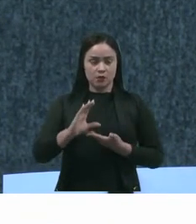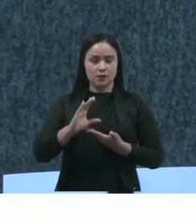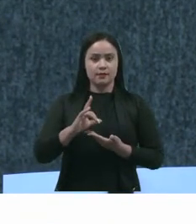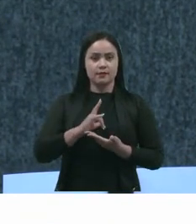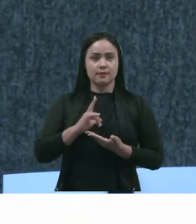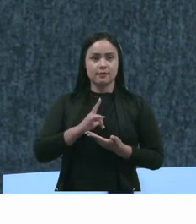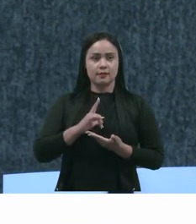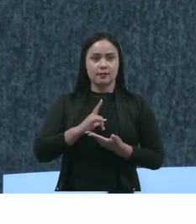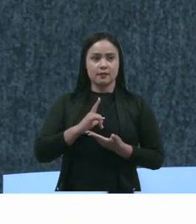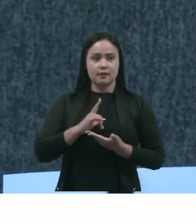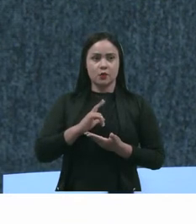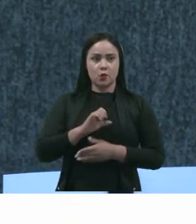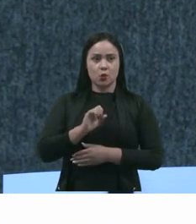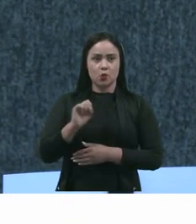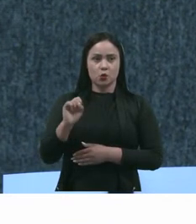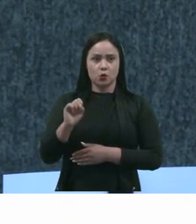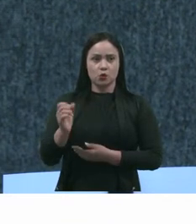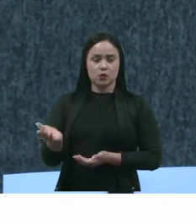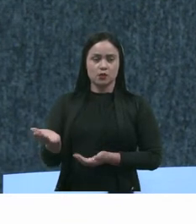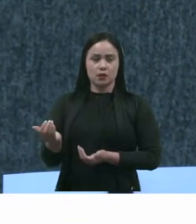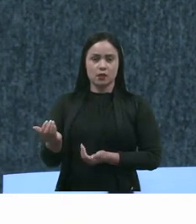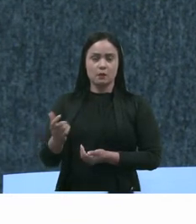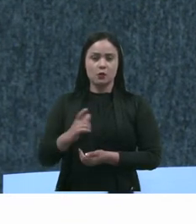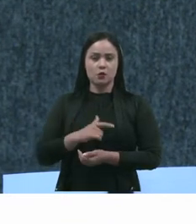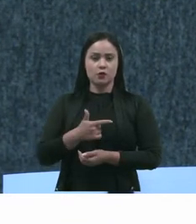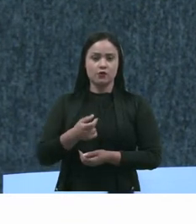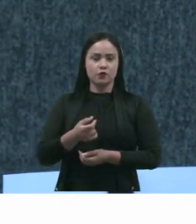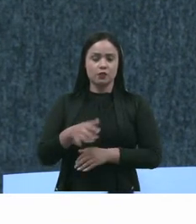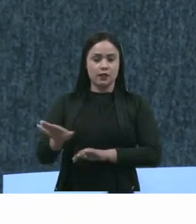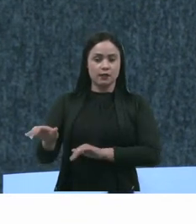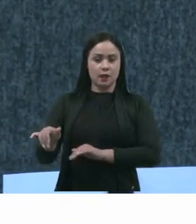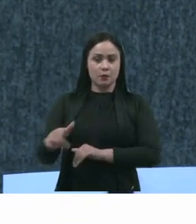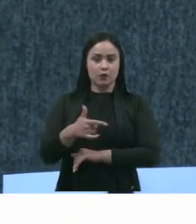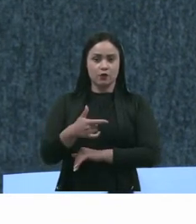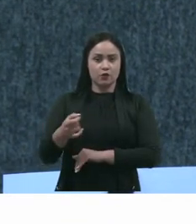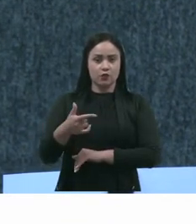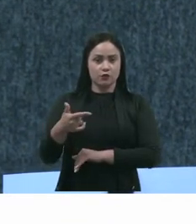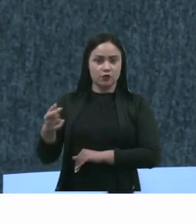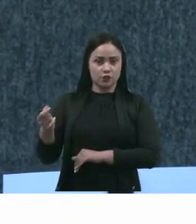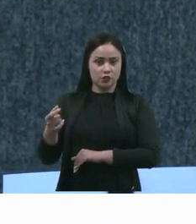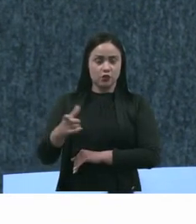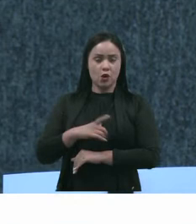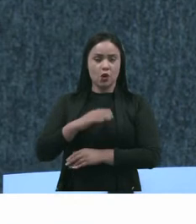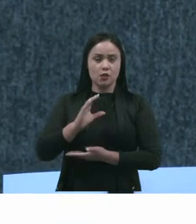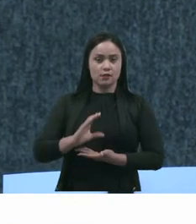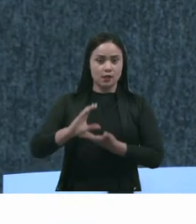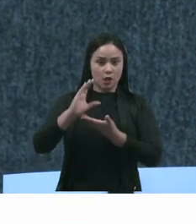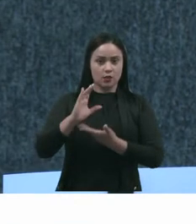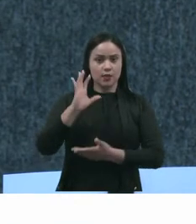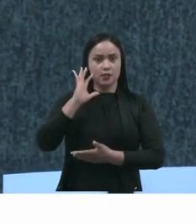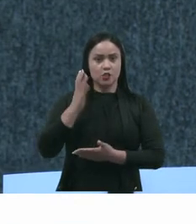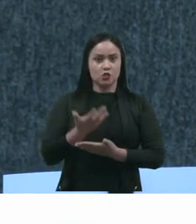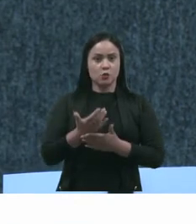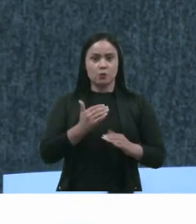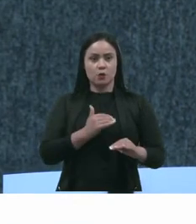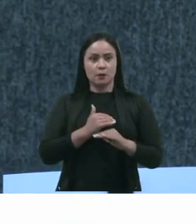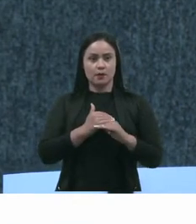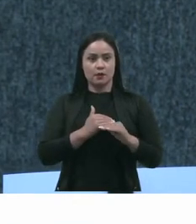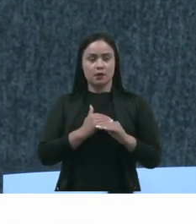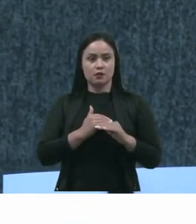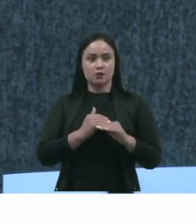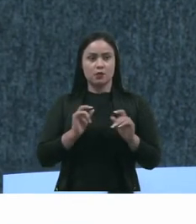teve lugar em 8 de setembro de 2020, o conselho decidiu, por